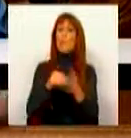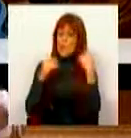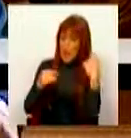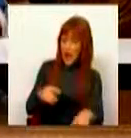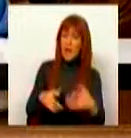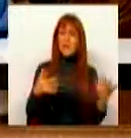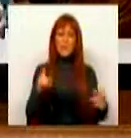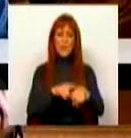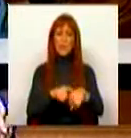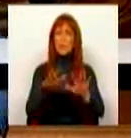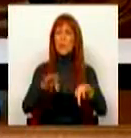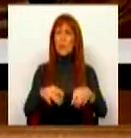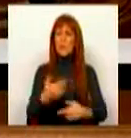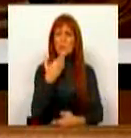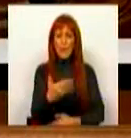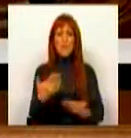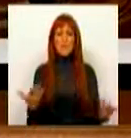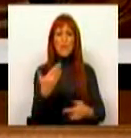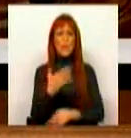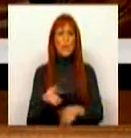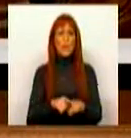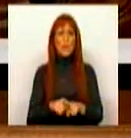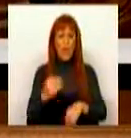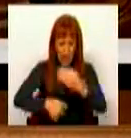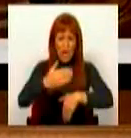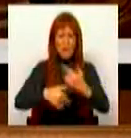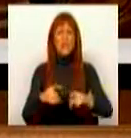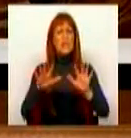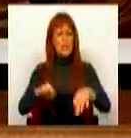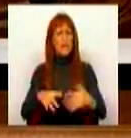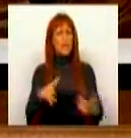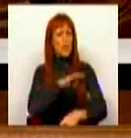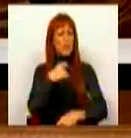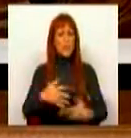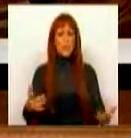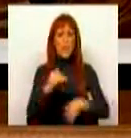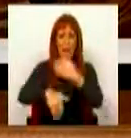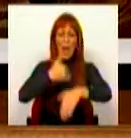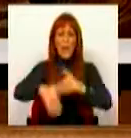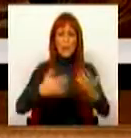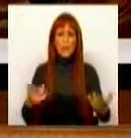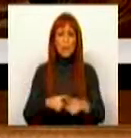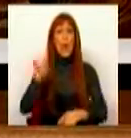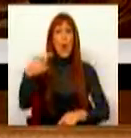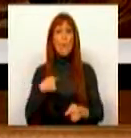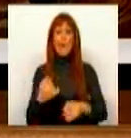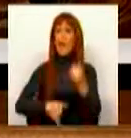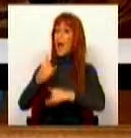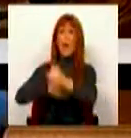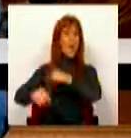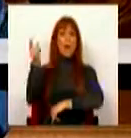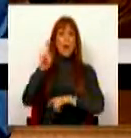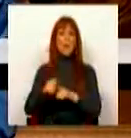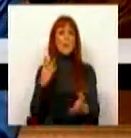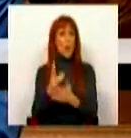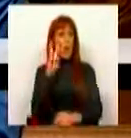pobreza e é para eles que o PS trabalha no seu dia-a-dia. Avançaremos, terminarei, Sr. Presidente, avançaremos se não andarmos para trás